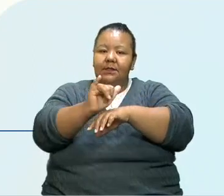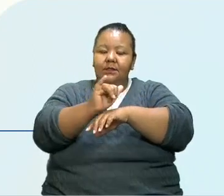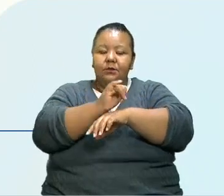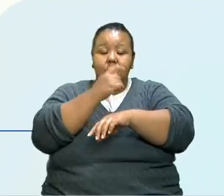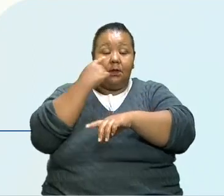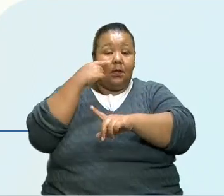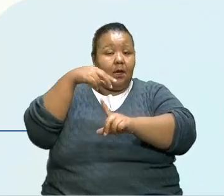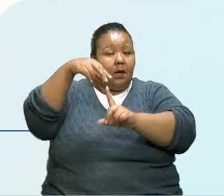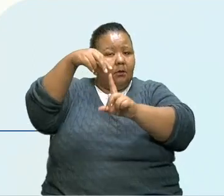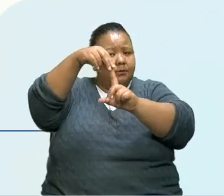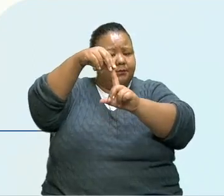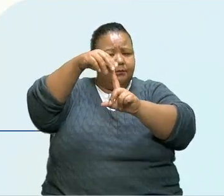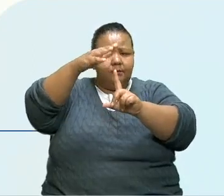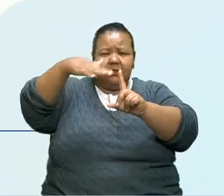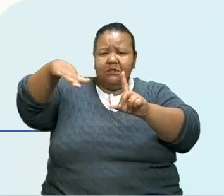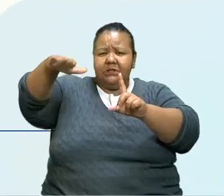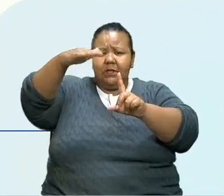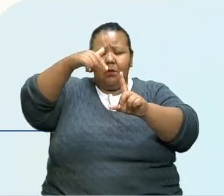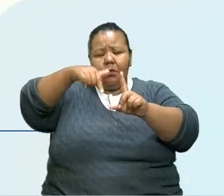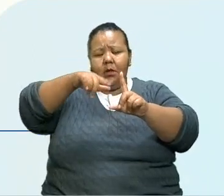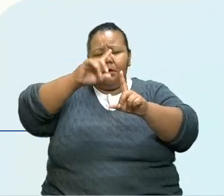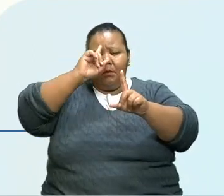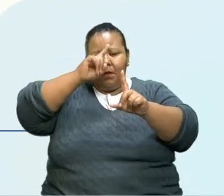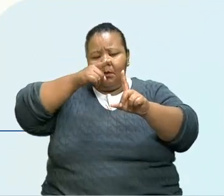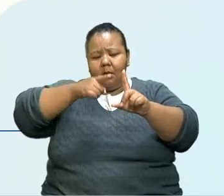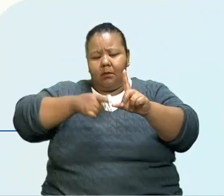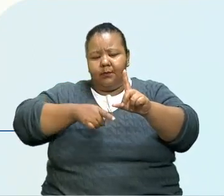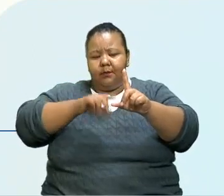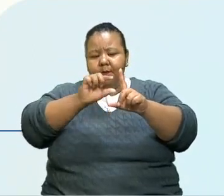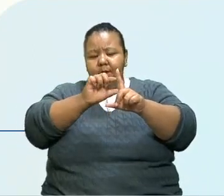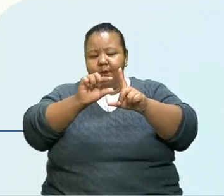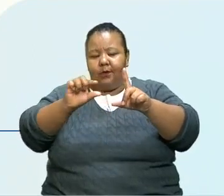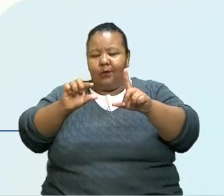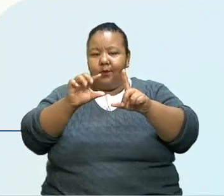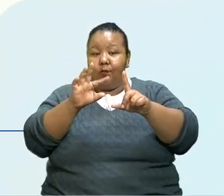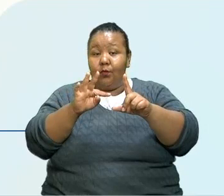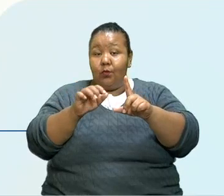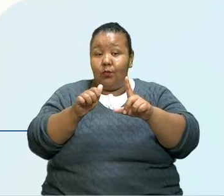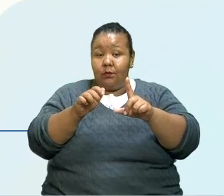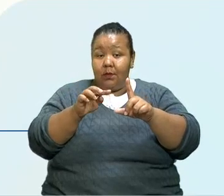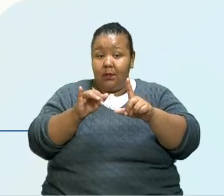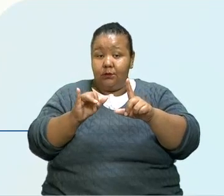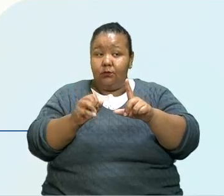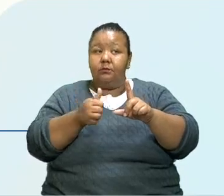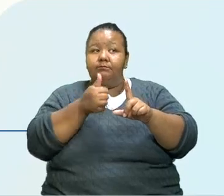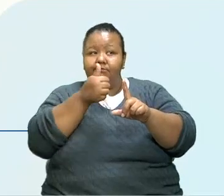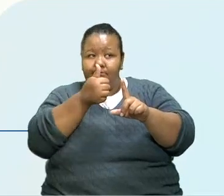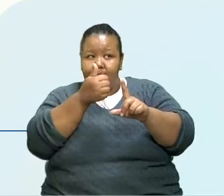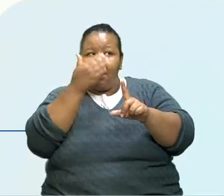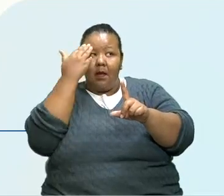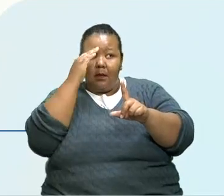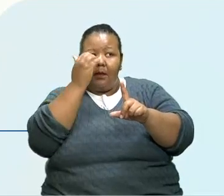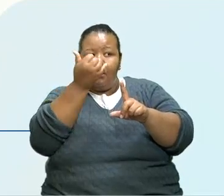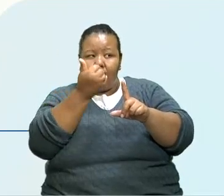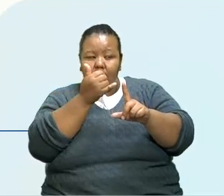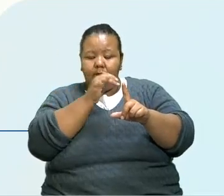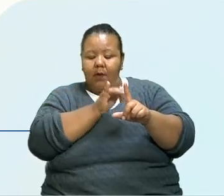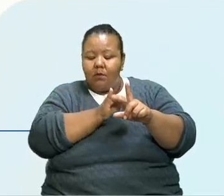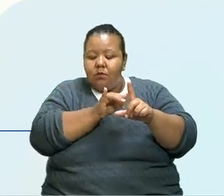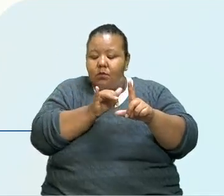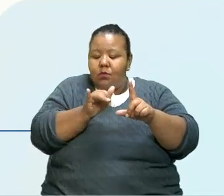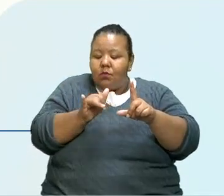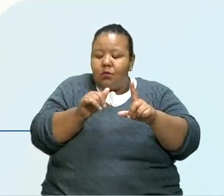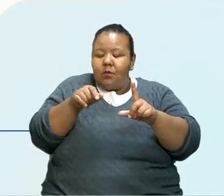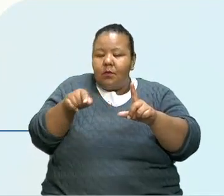definiu os objetivos da organização. O tático vai lá e desmembra esses objetivos